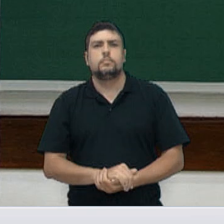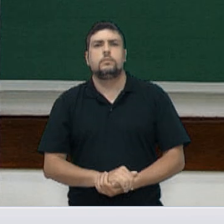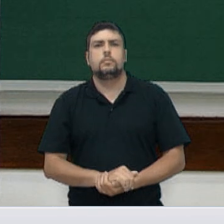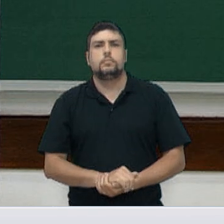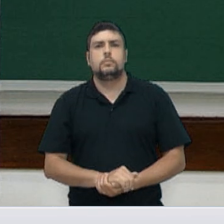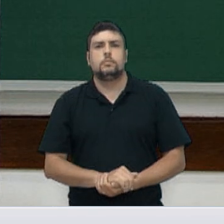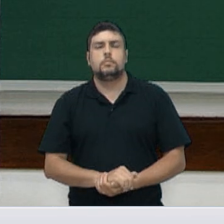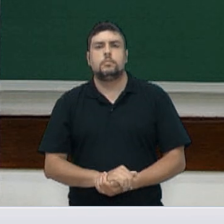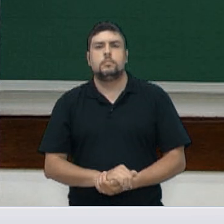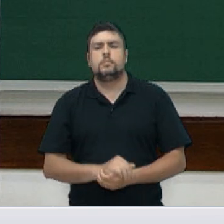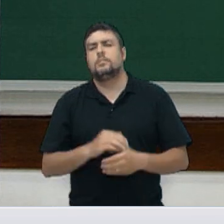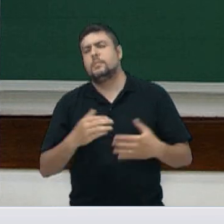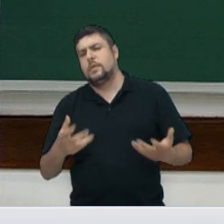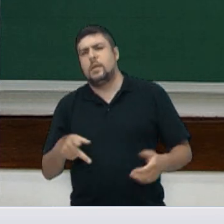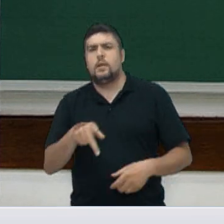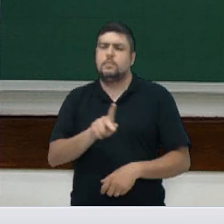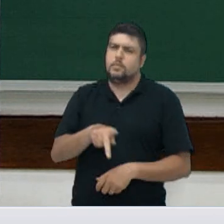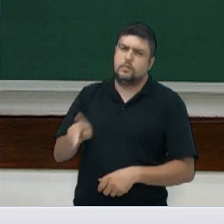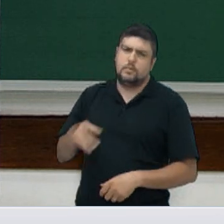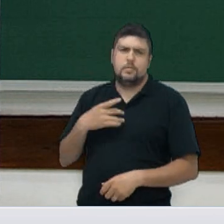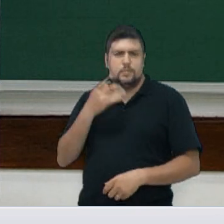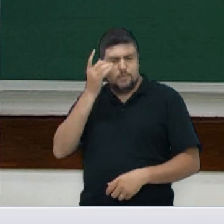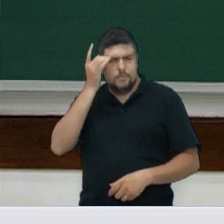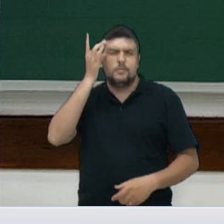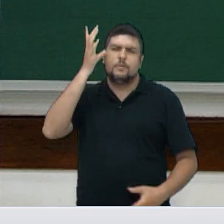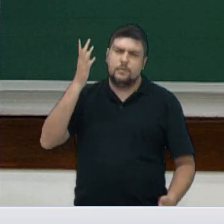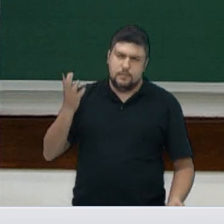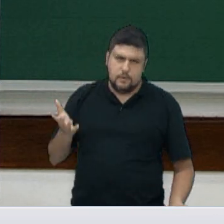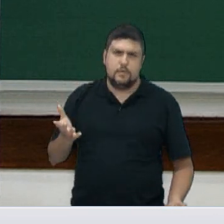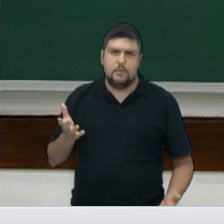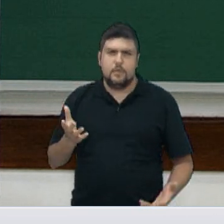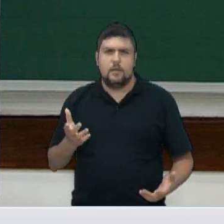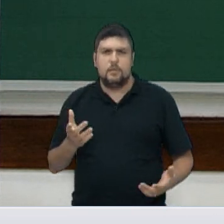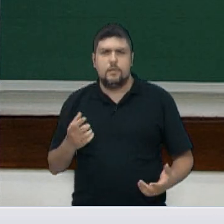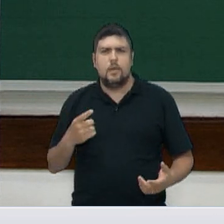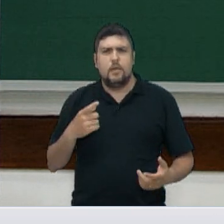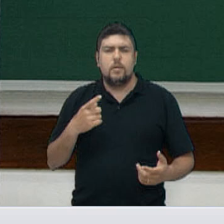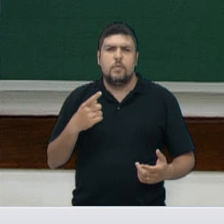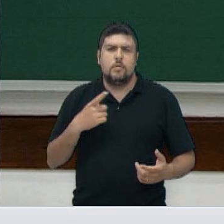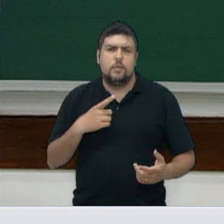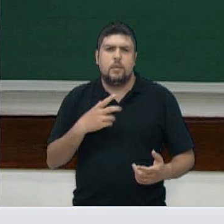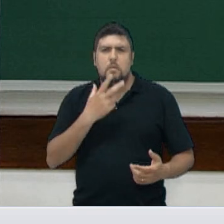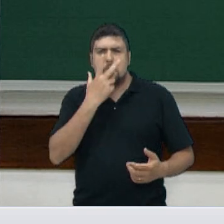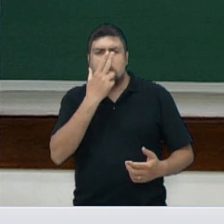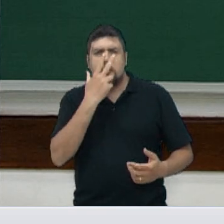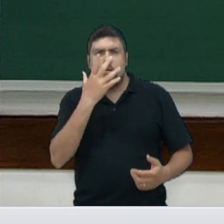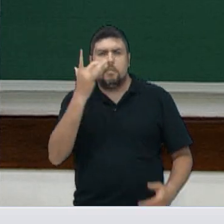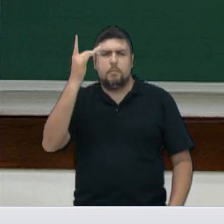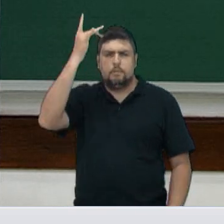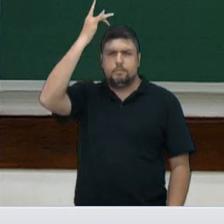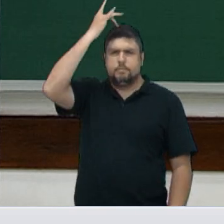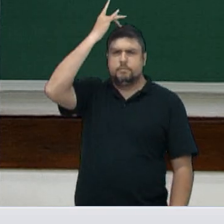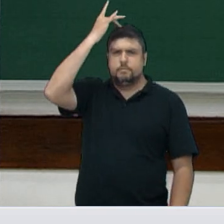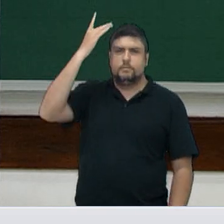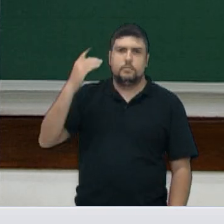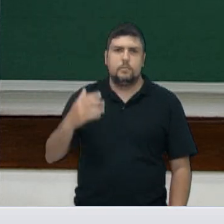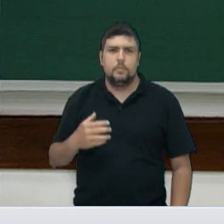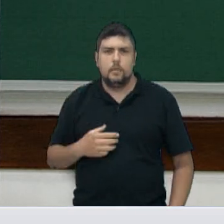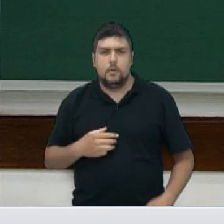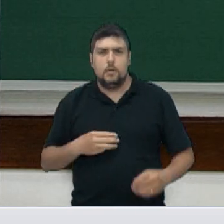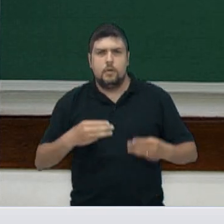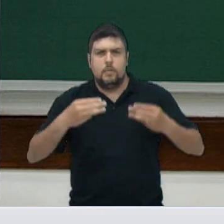Nossa, professora, essa pergunta está muito fácil. Ela tem duas questões aqui que são absurdas. Ministério do